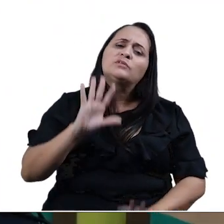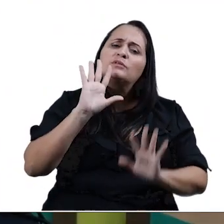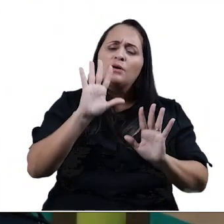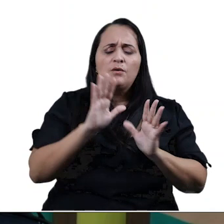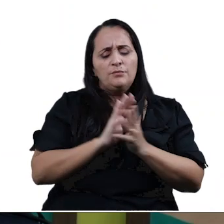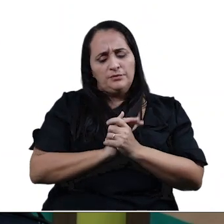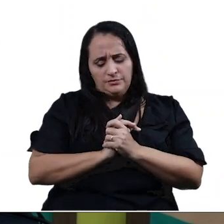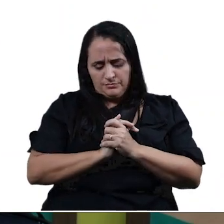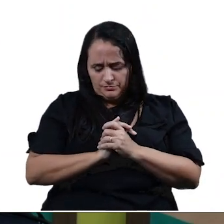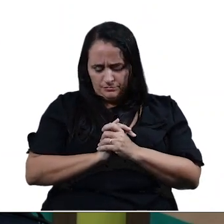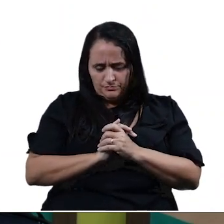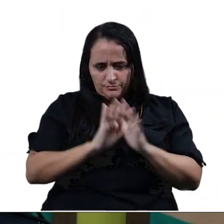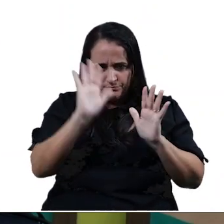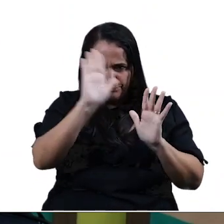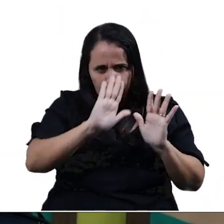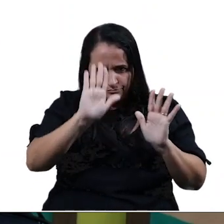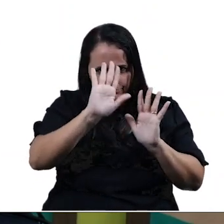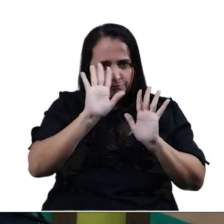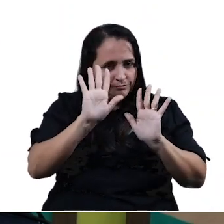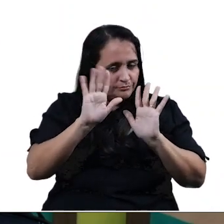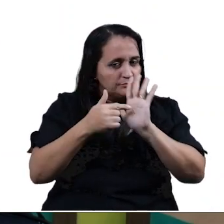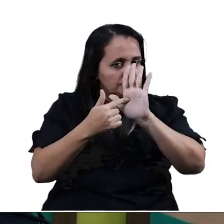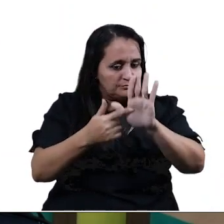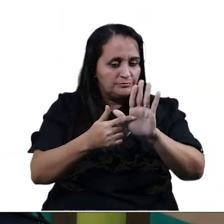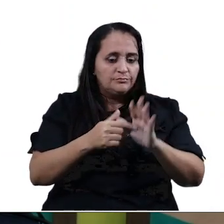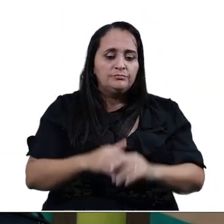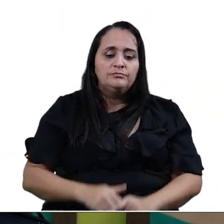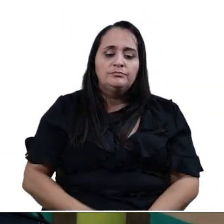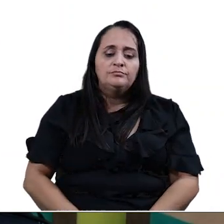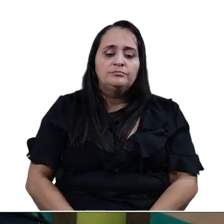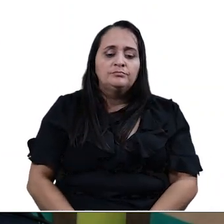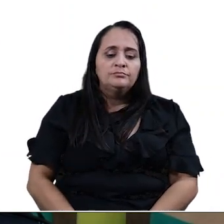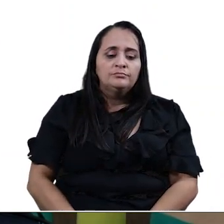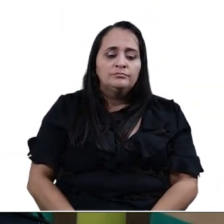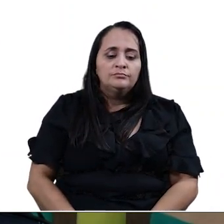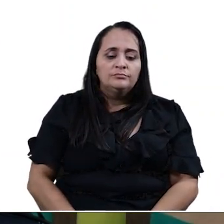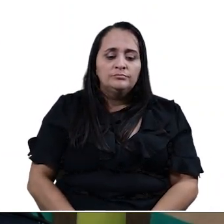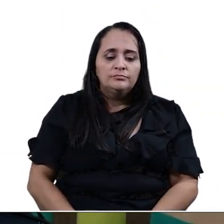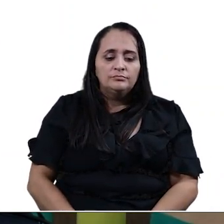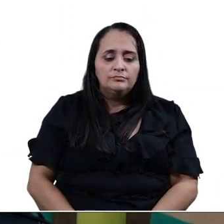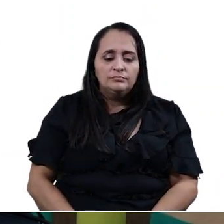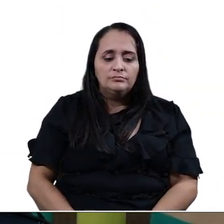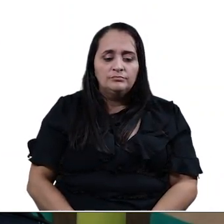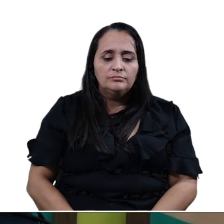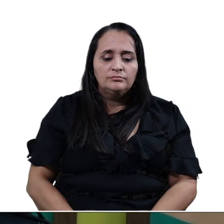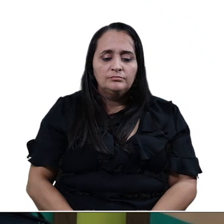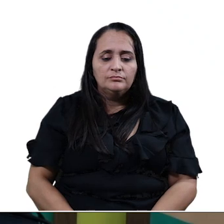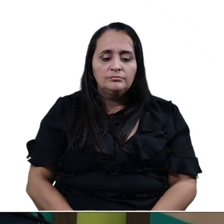a decompor? Deixa eu apagar aqui um pouquinho para a gente fazer aqui juntos.